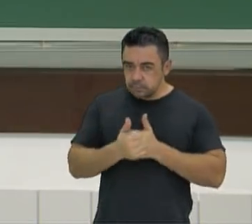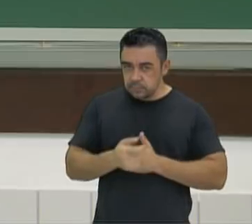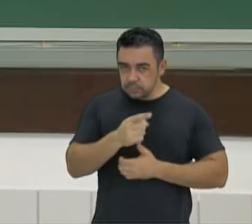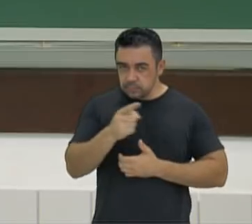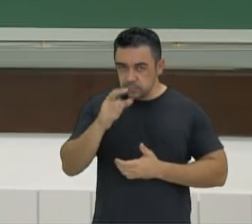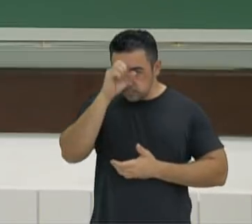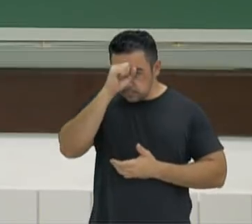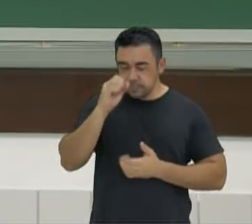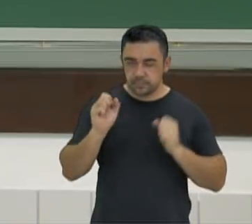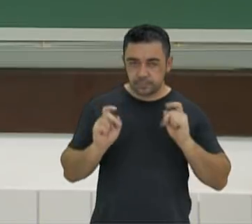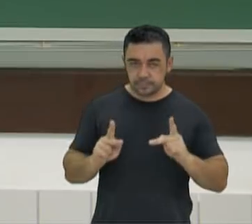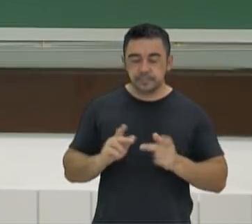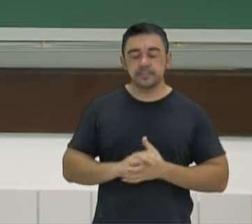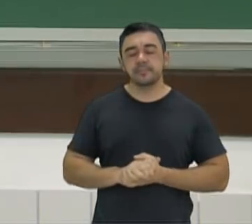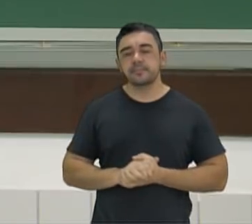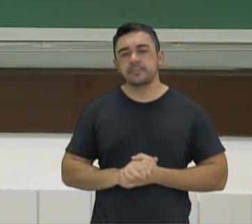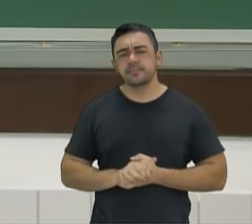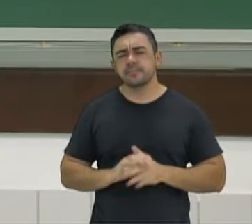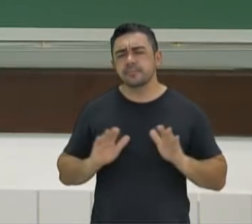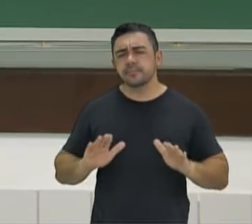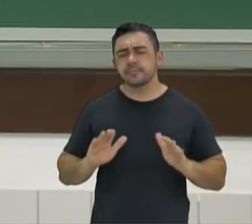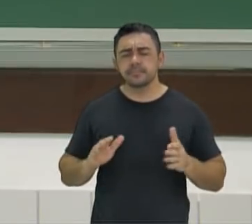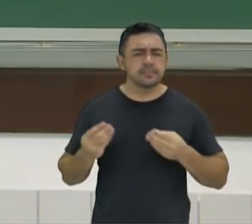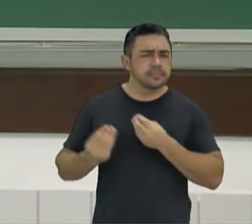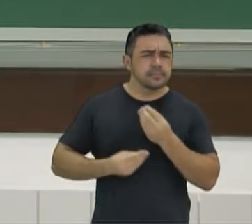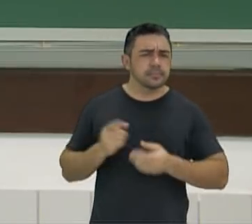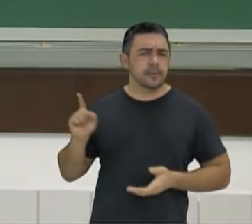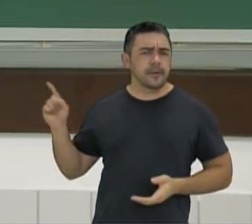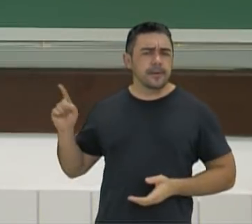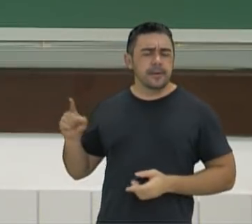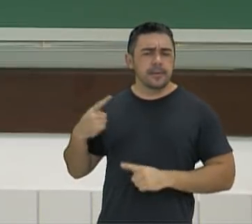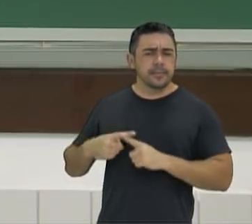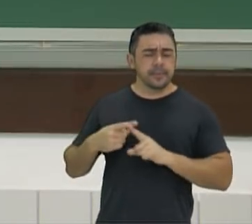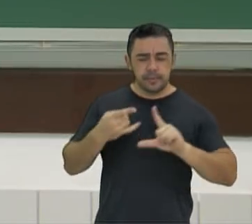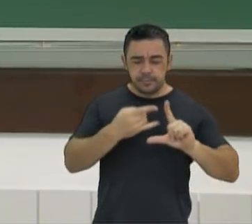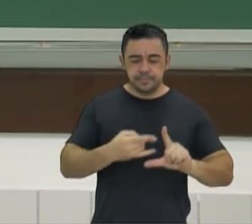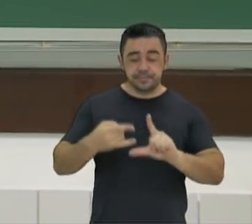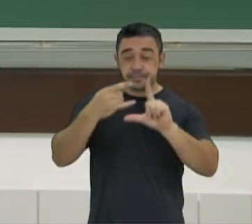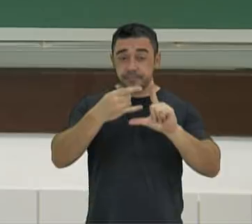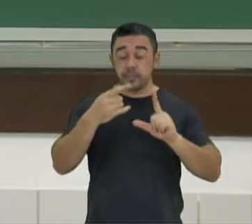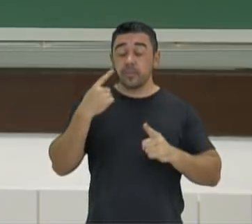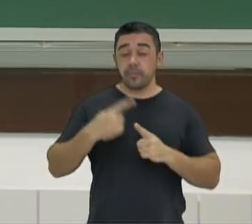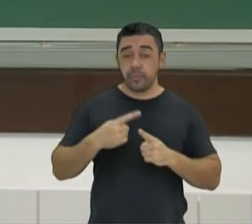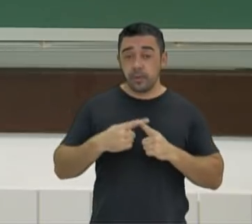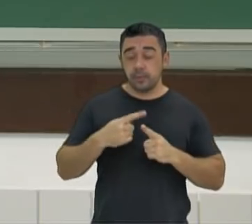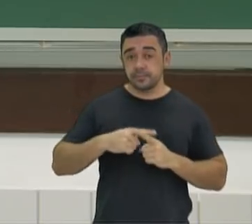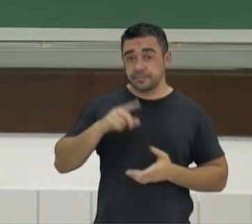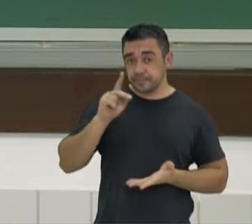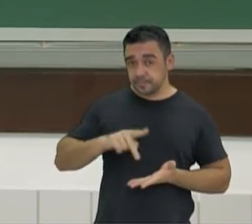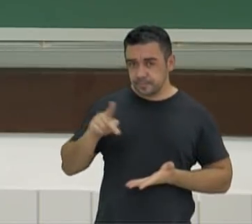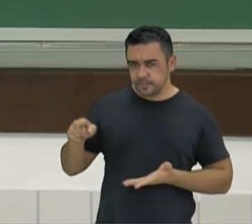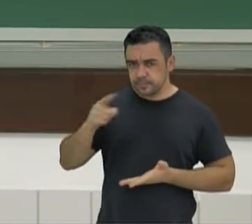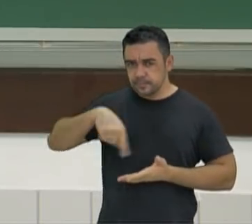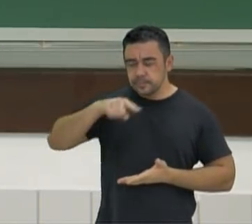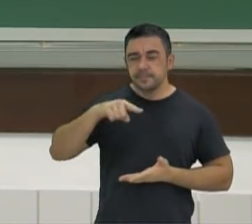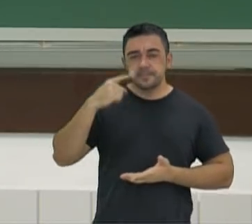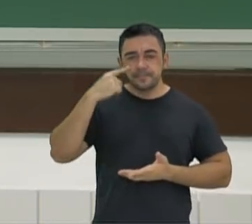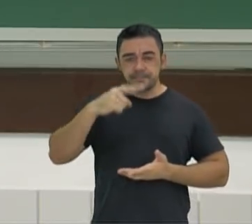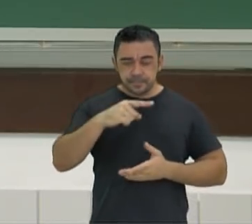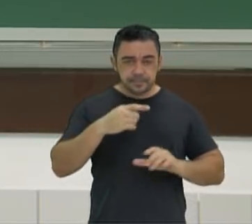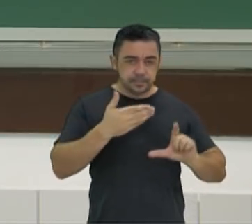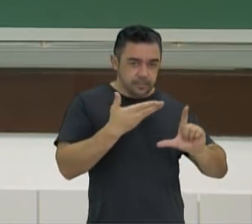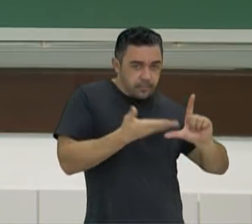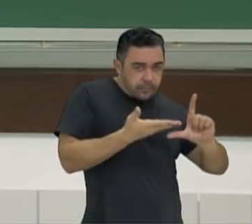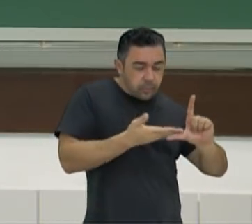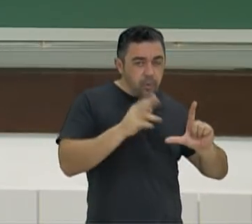de vocês, beleza? Mas professora, o que tem o símbolo do Meet? Os professores, para quem acompanha pelo aplicativo